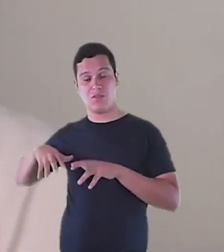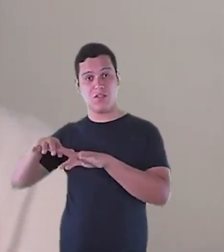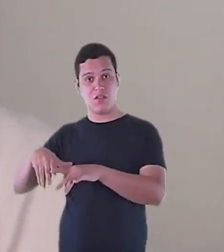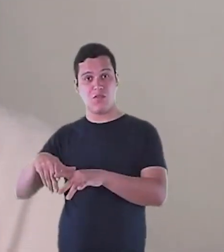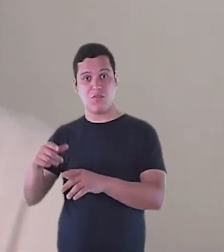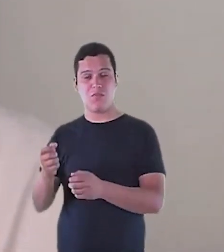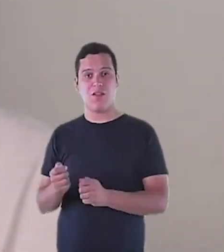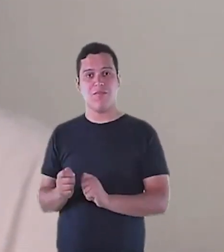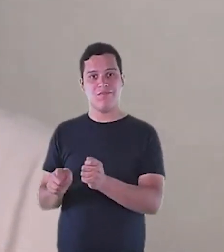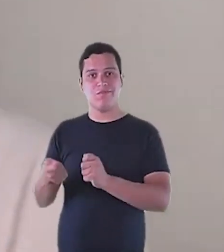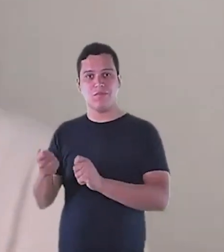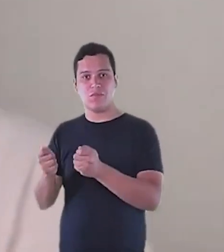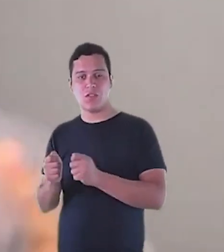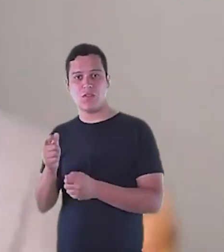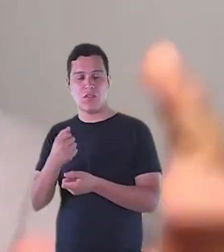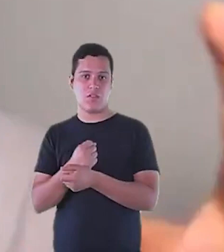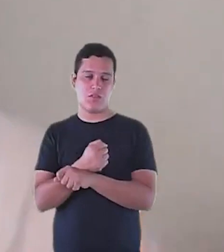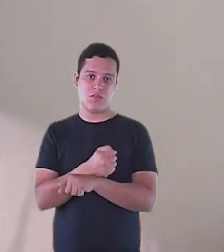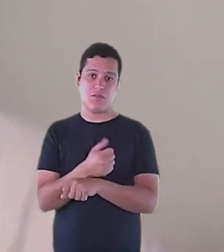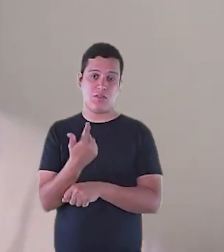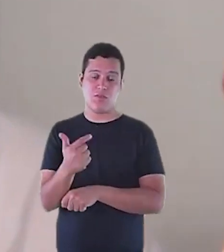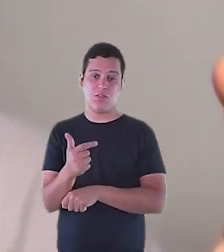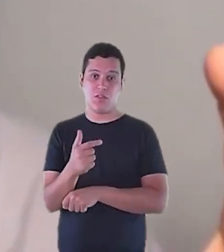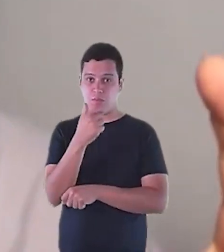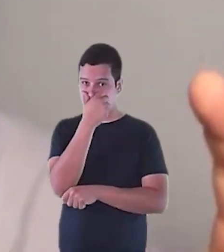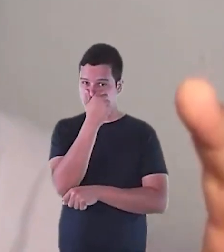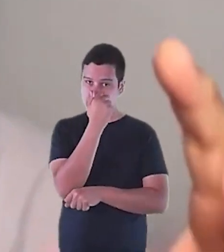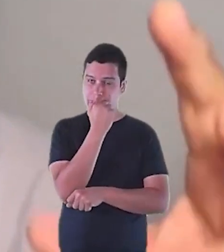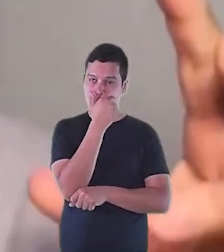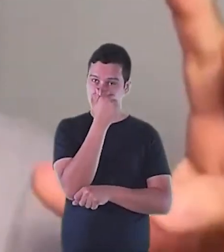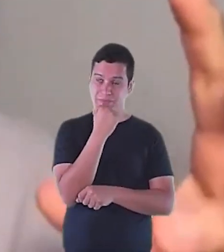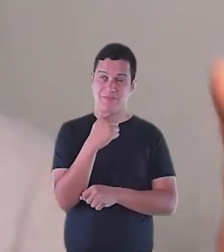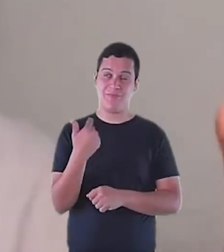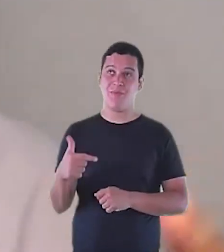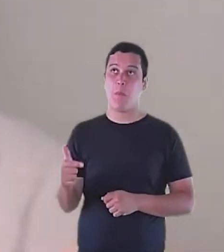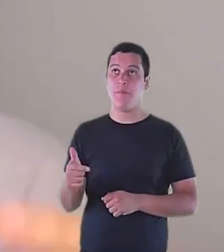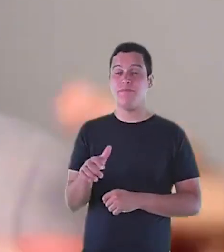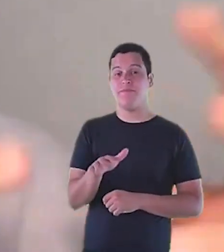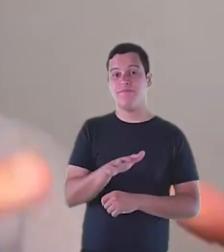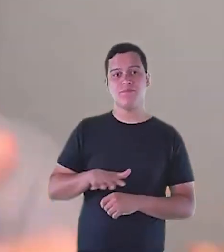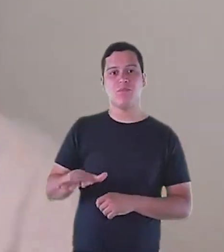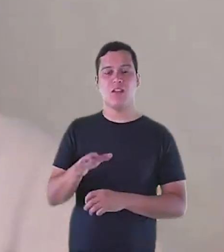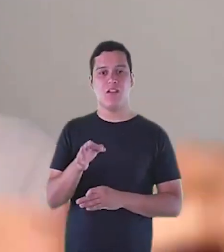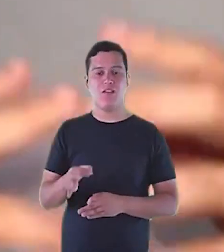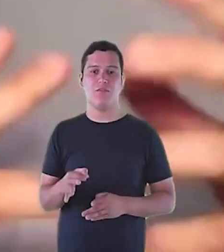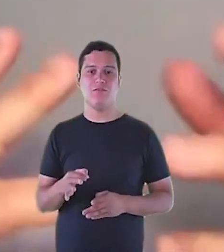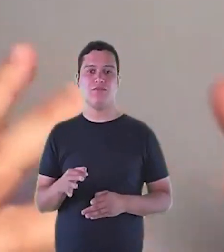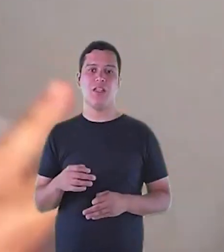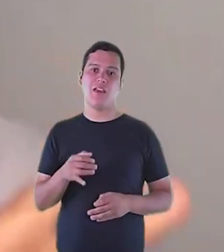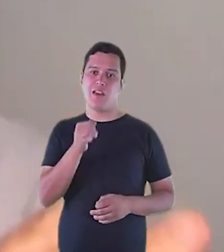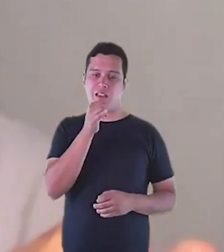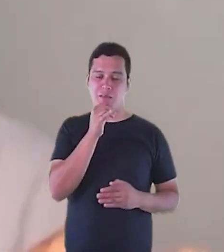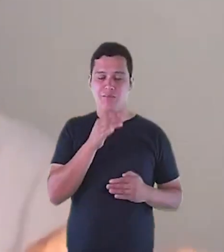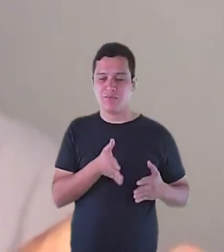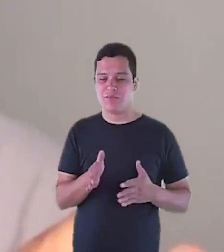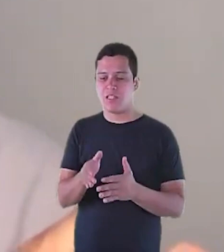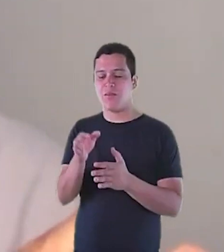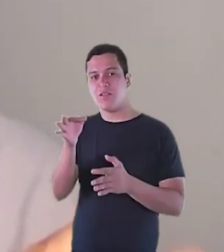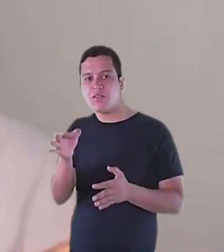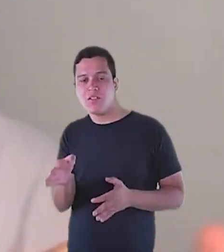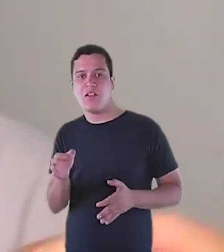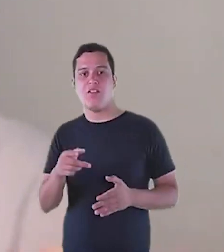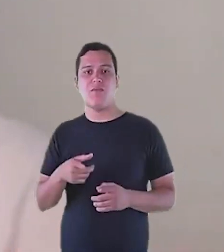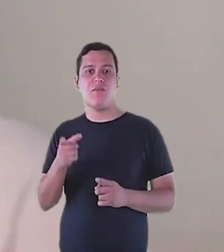de trato, um local de compra e venda. Mas não existia um mercado tão organizado, com rotas atravessando